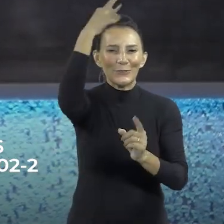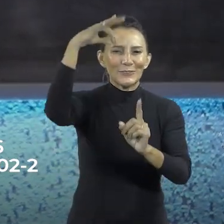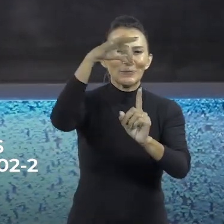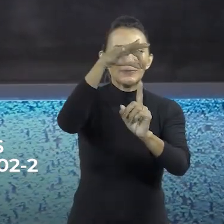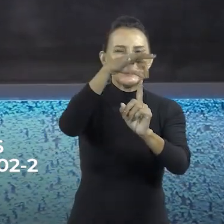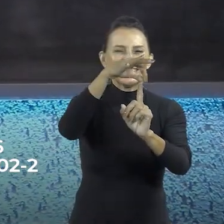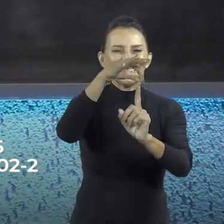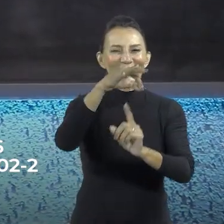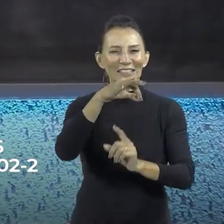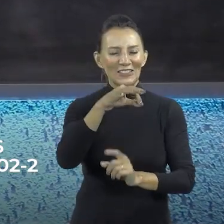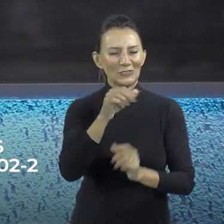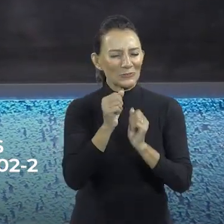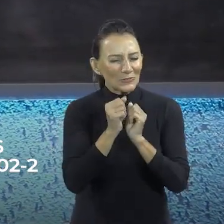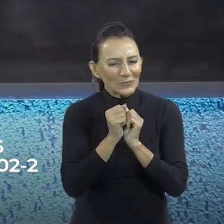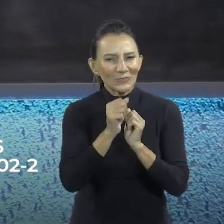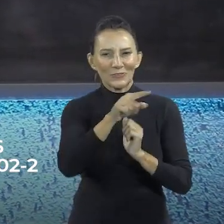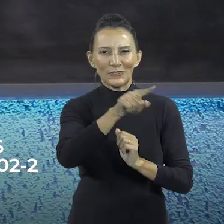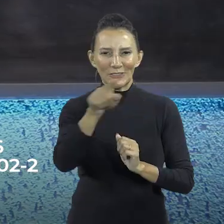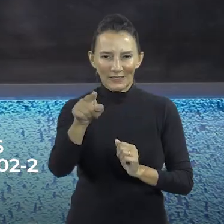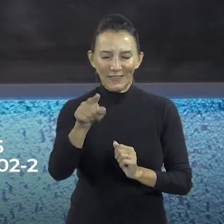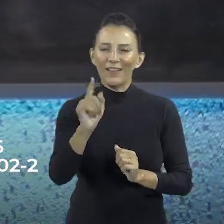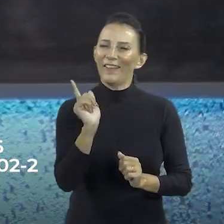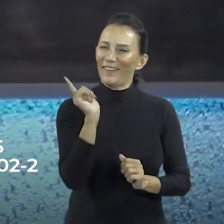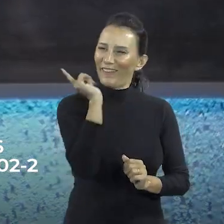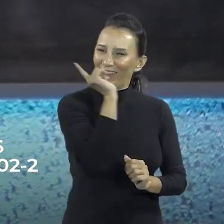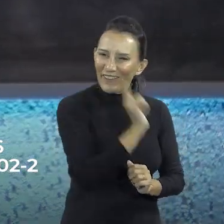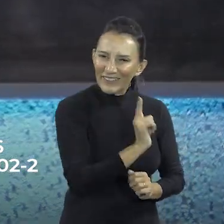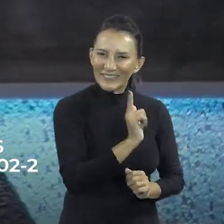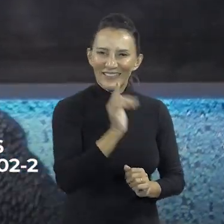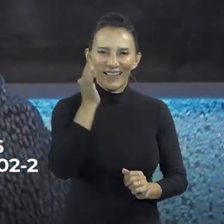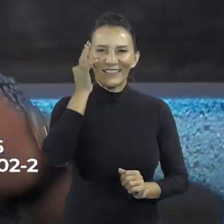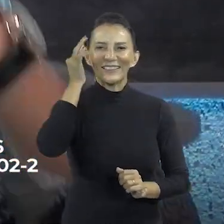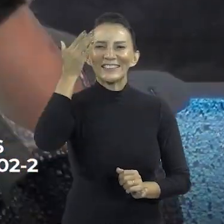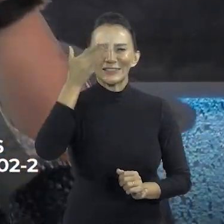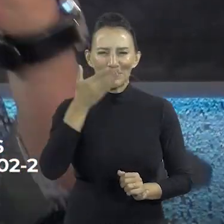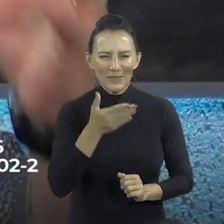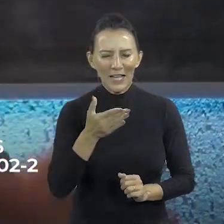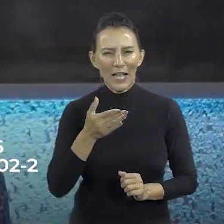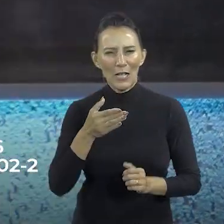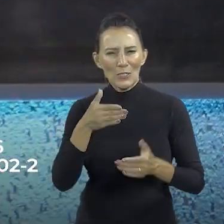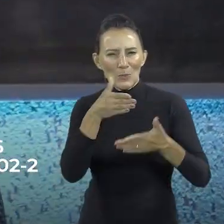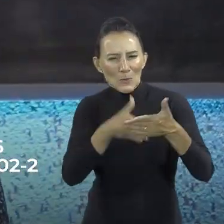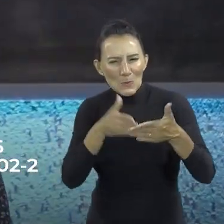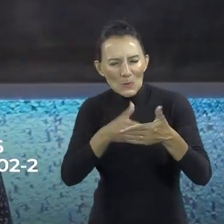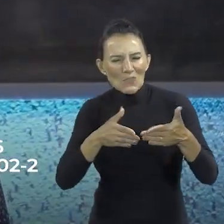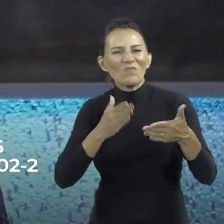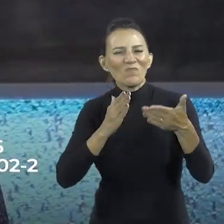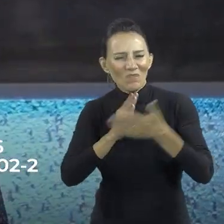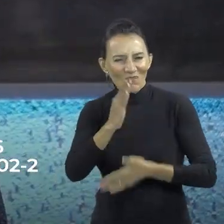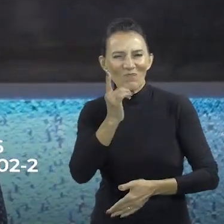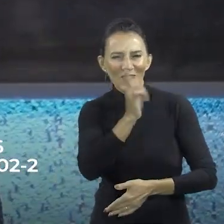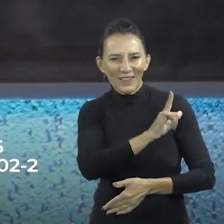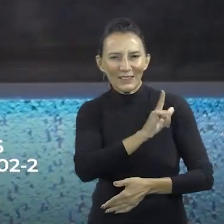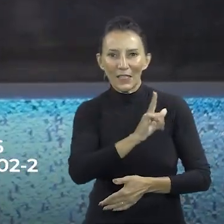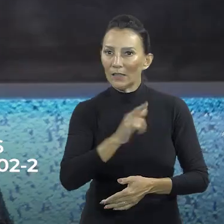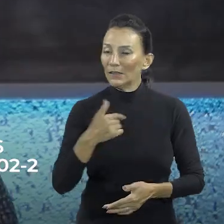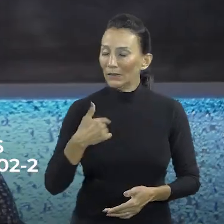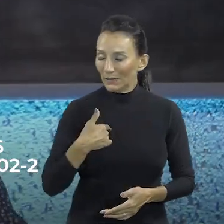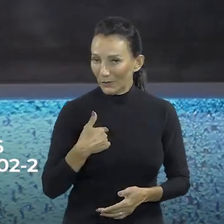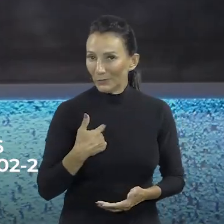E então vocês conseguirão testemunhar, enfrentar as batalhas. Eu digo por mim